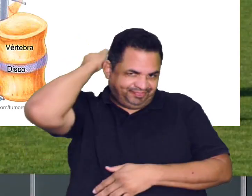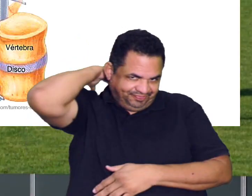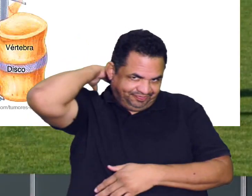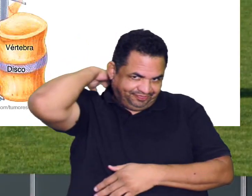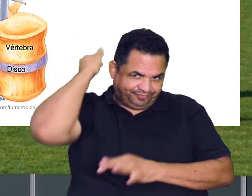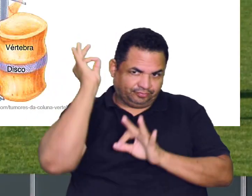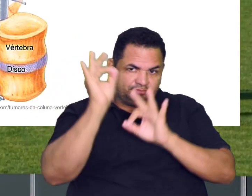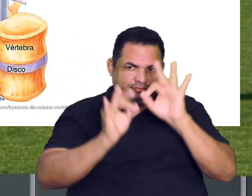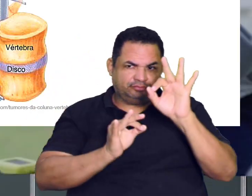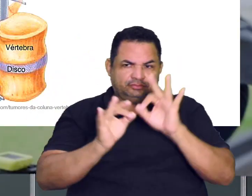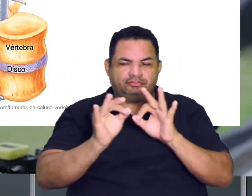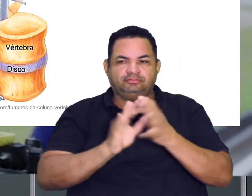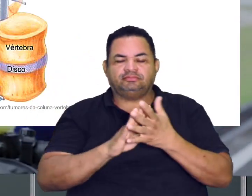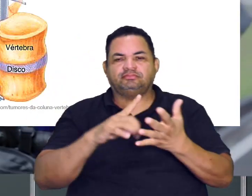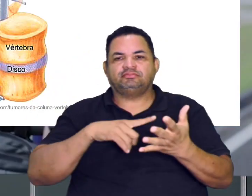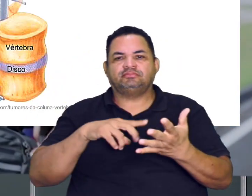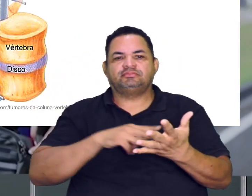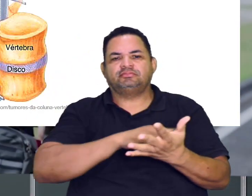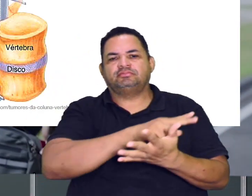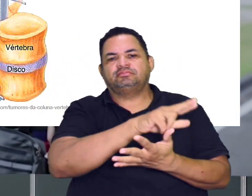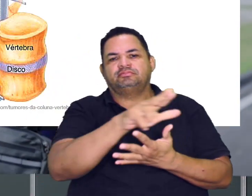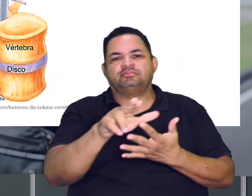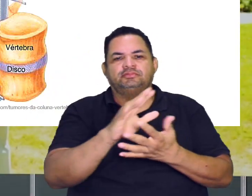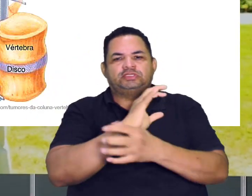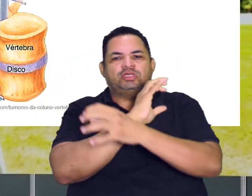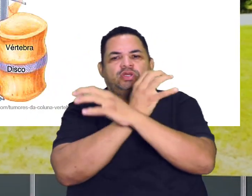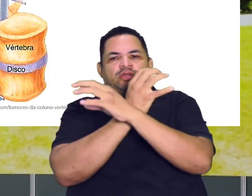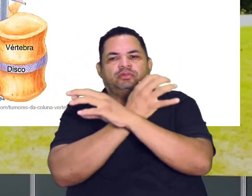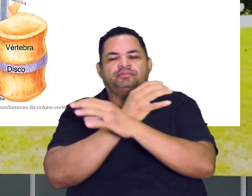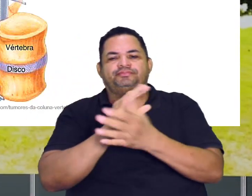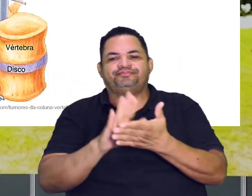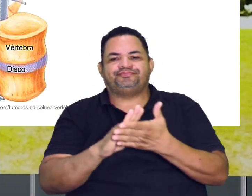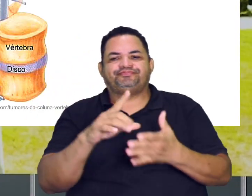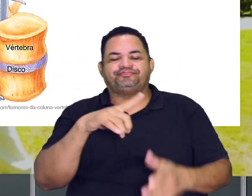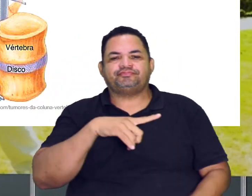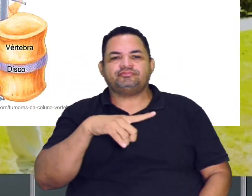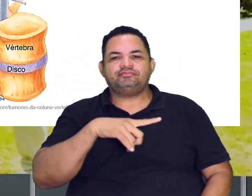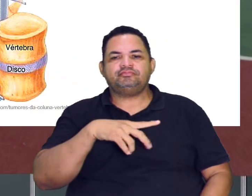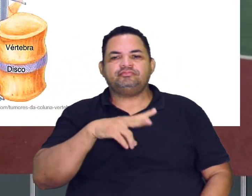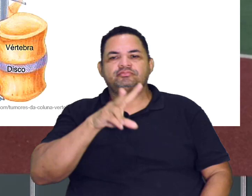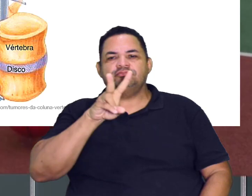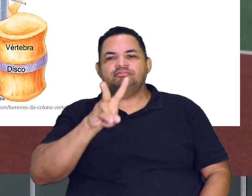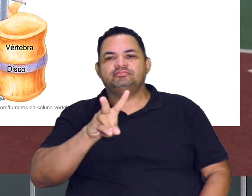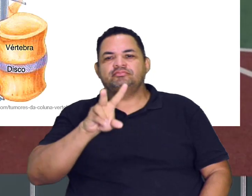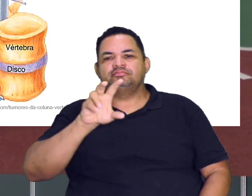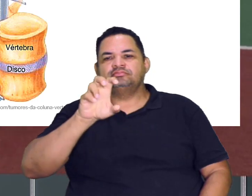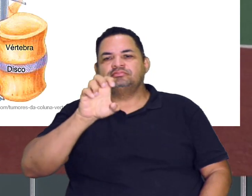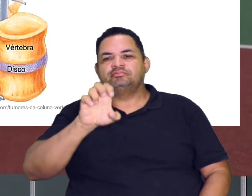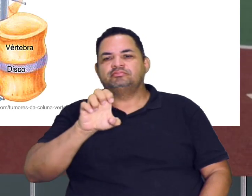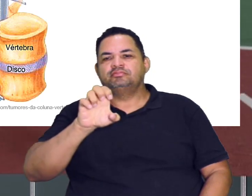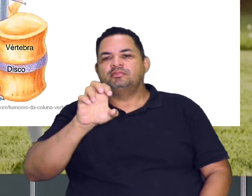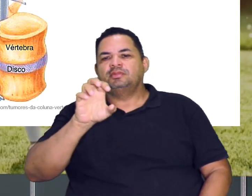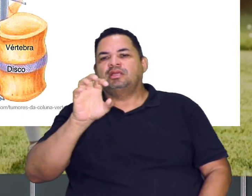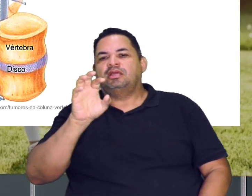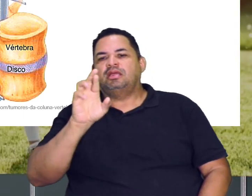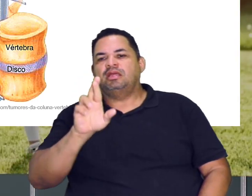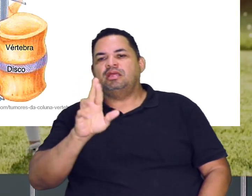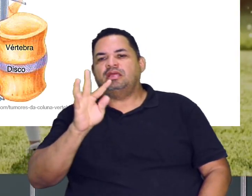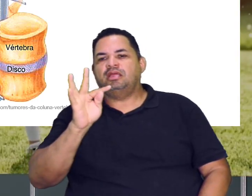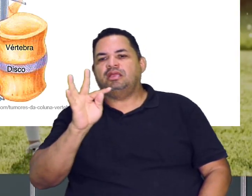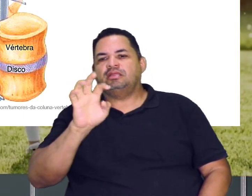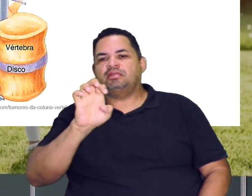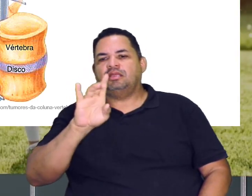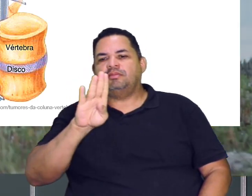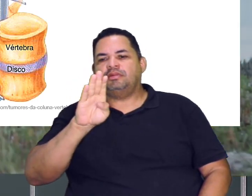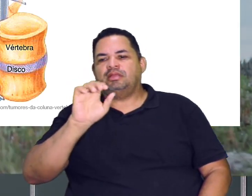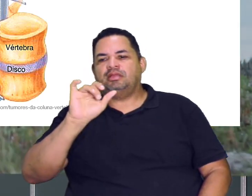coluna, ela é formada aí por diversos ossos, tá? Esses ossos a gente chama de vértebras. Essas vértebras, elas